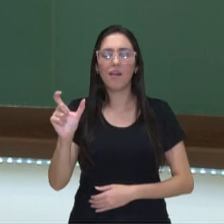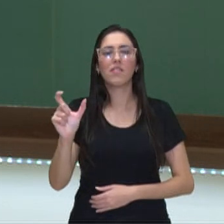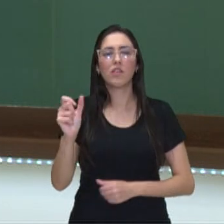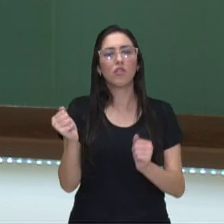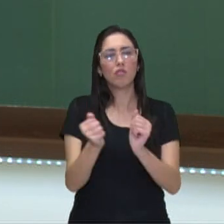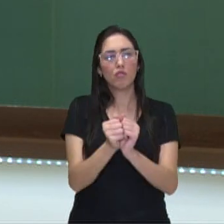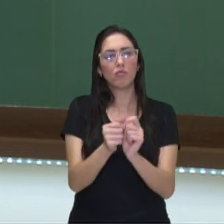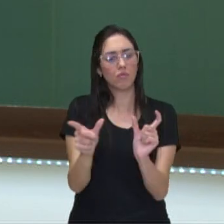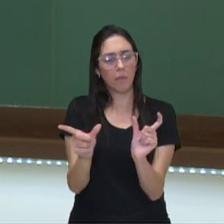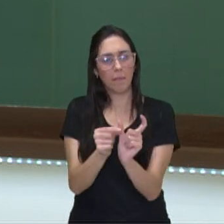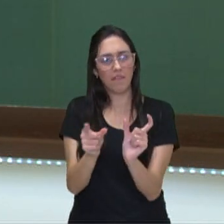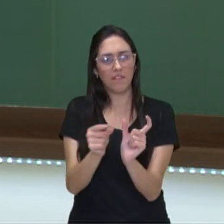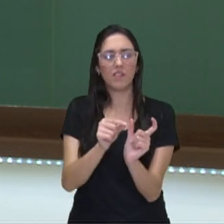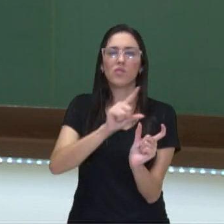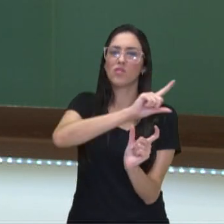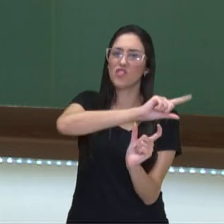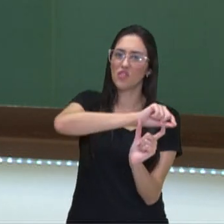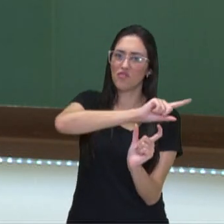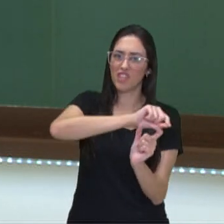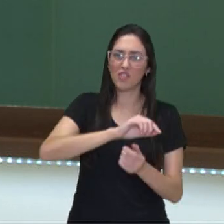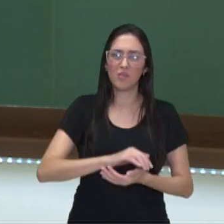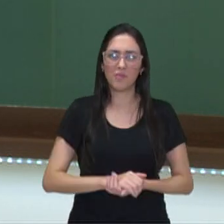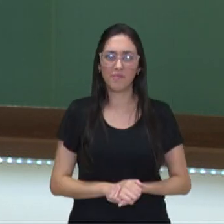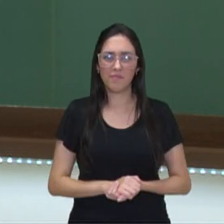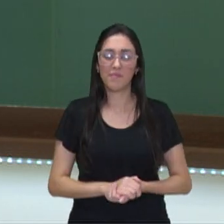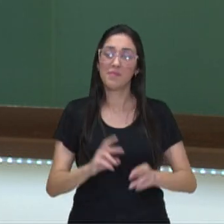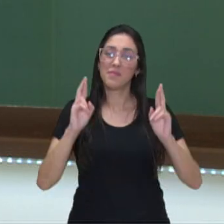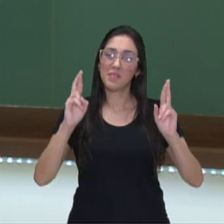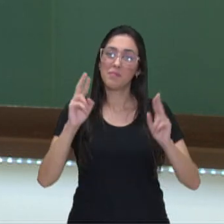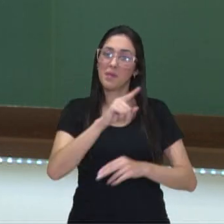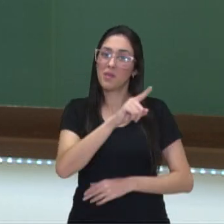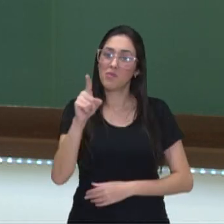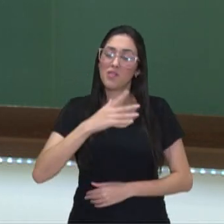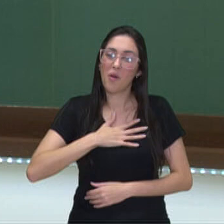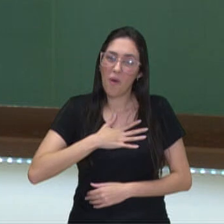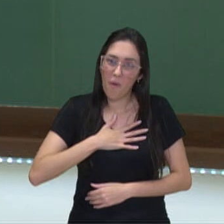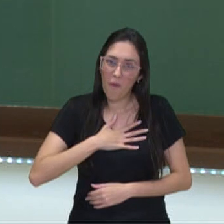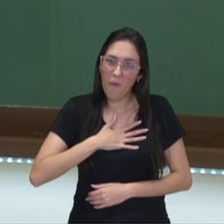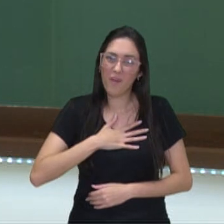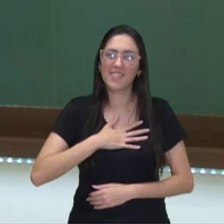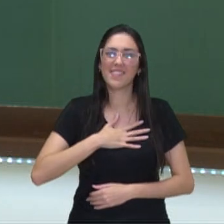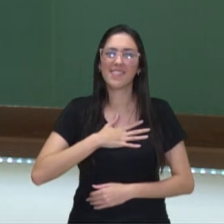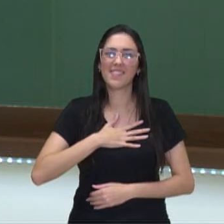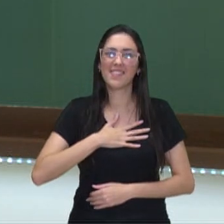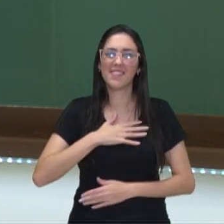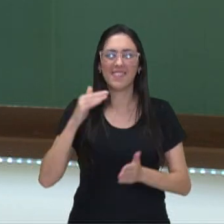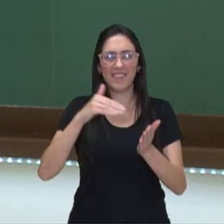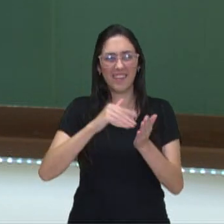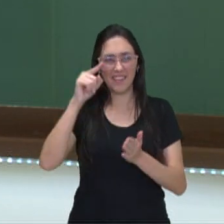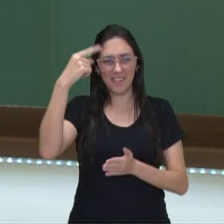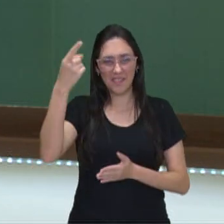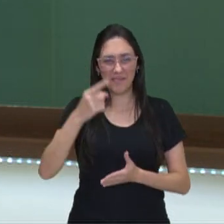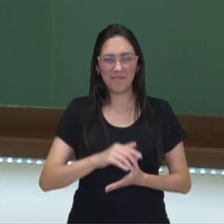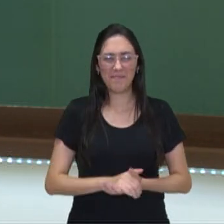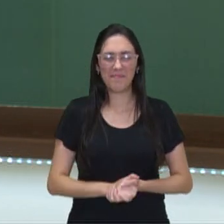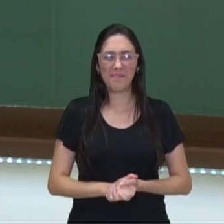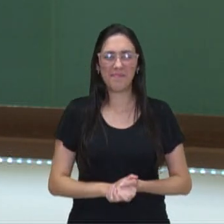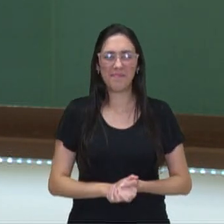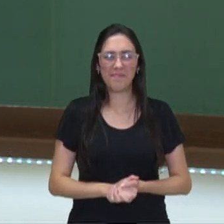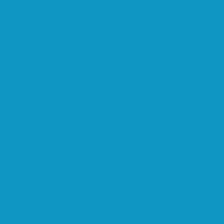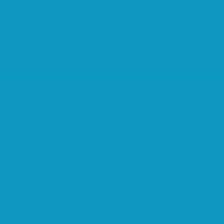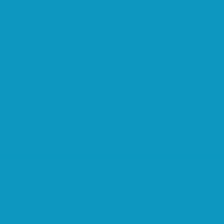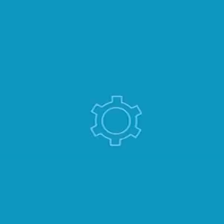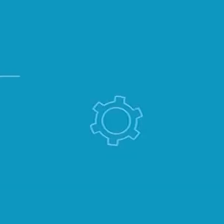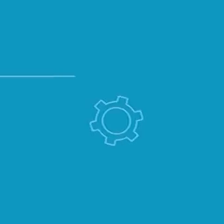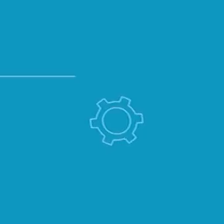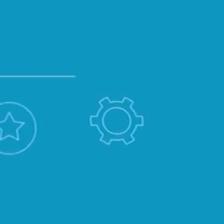os prefixos e com os sufixos. Eu espero que vocês tenham gostado and see you later. Até breve!